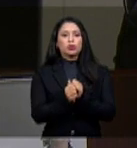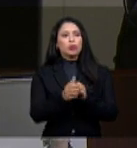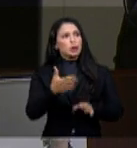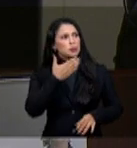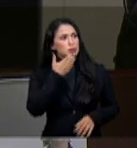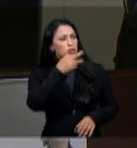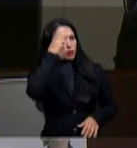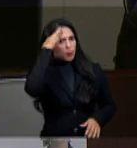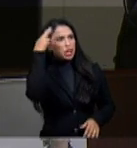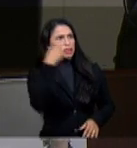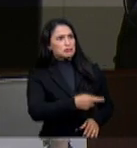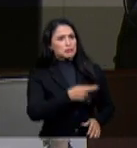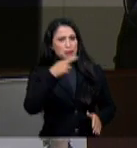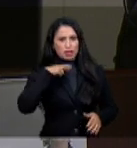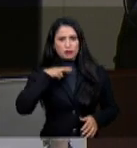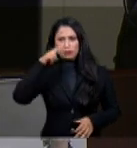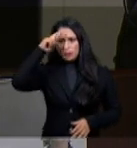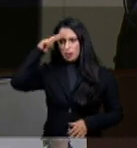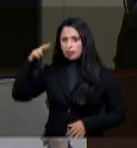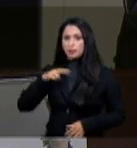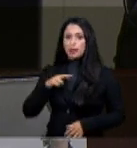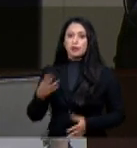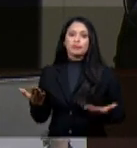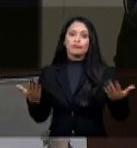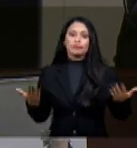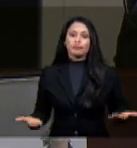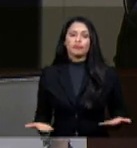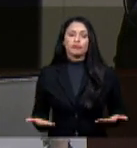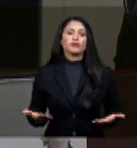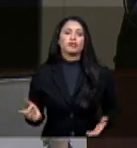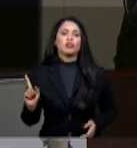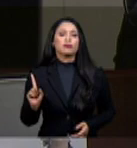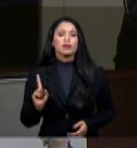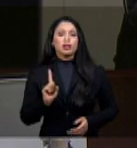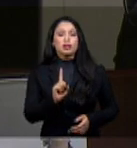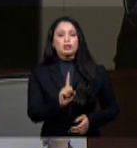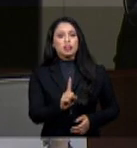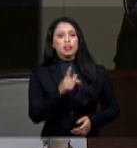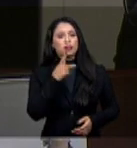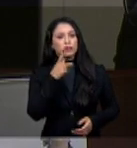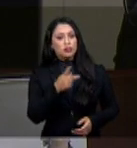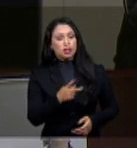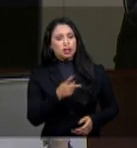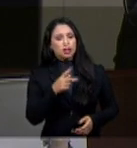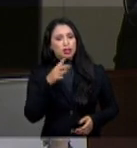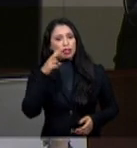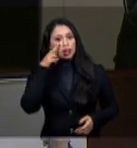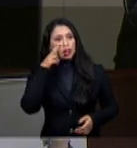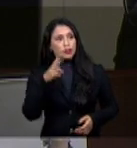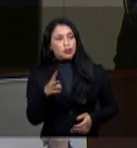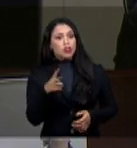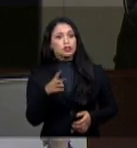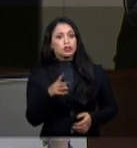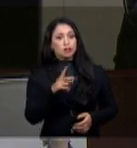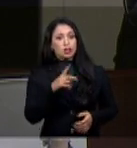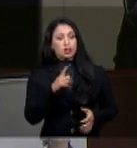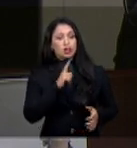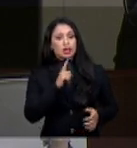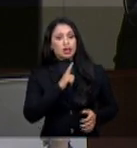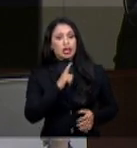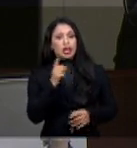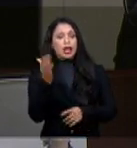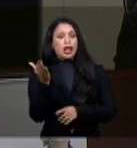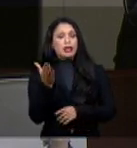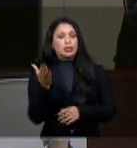nós. Aliás, venho aqui oferecer a vocês, enquanto o verde e o amarelo estão em mãos erradas, que se sintam